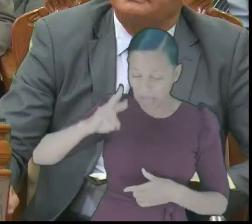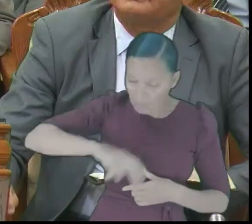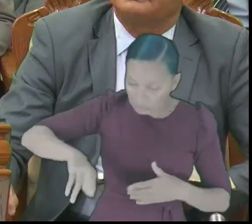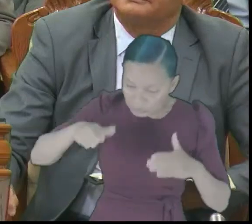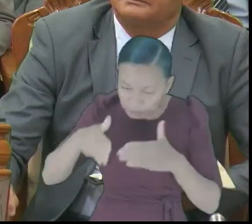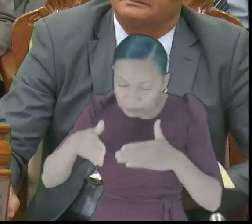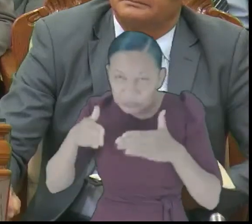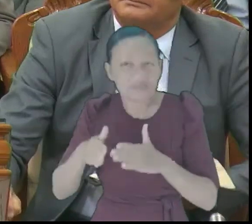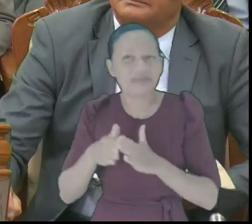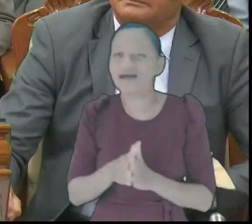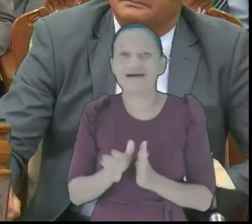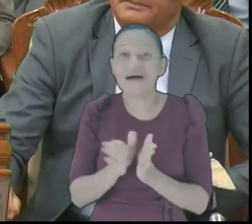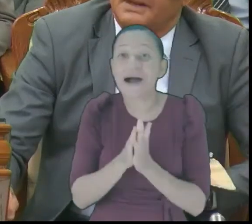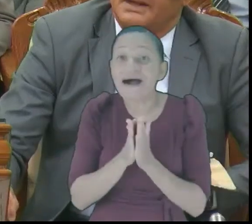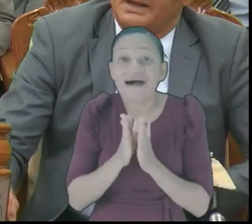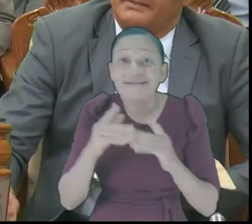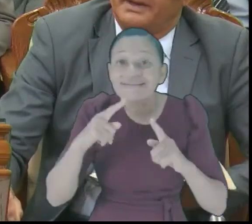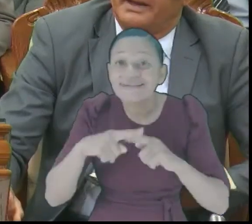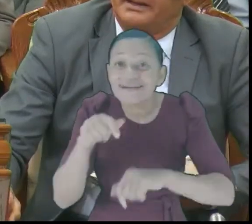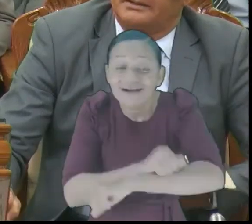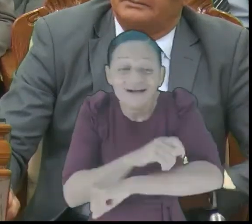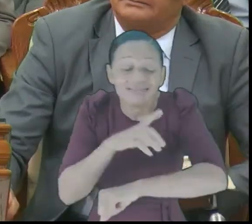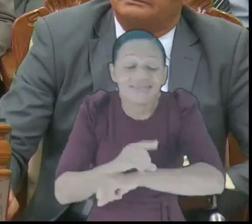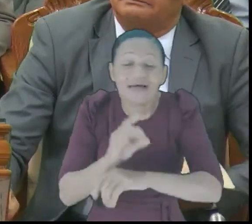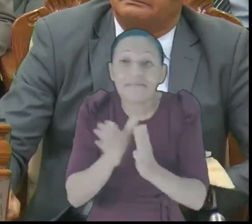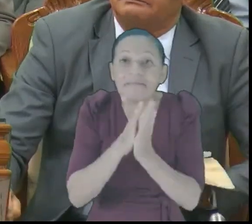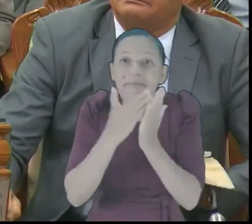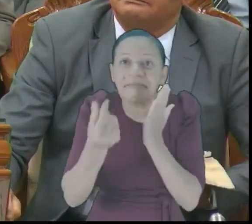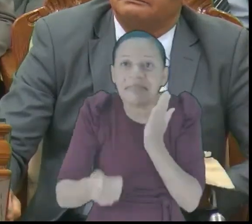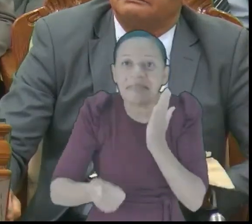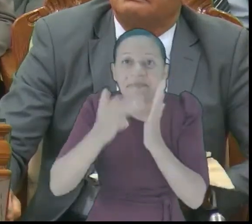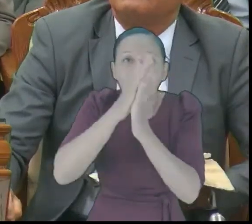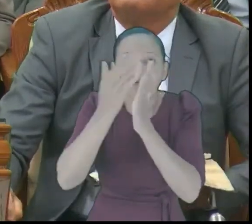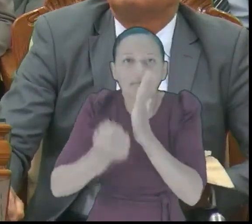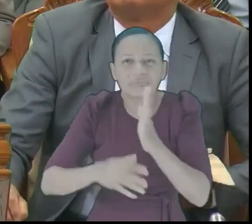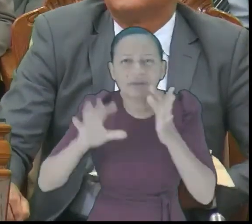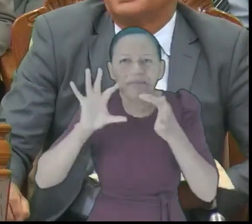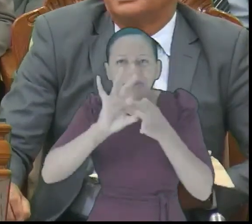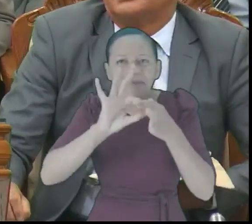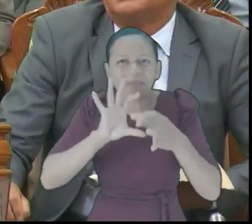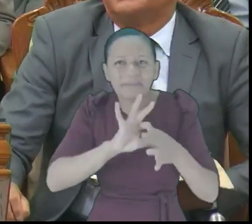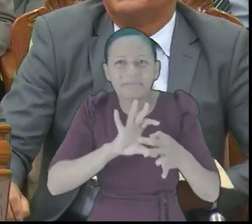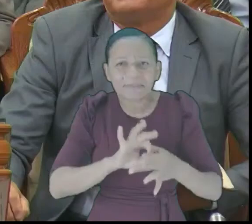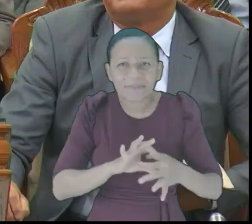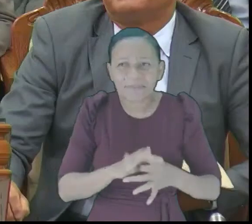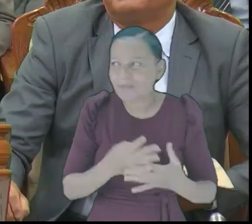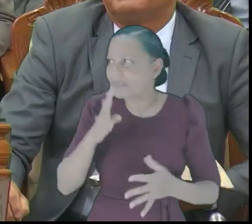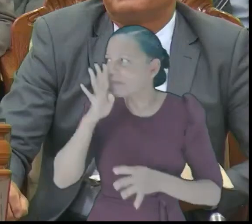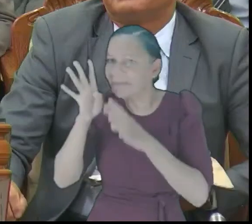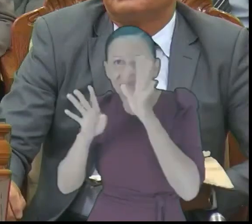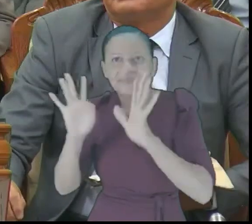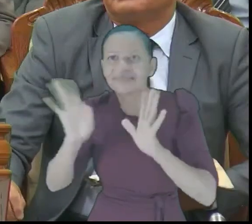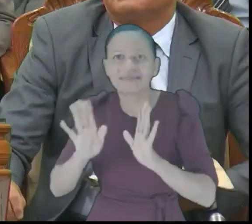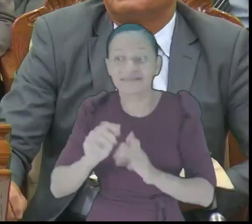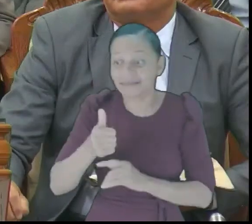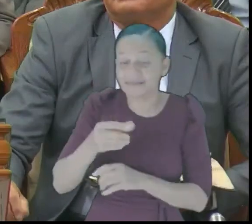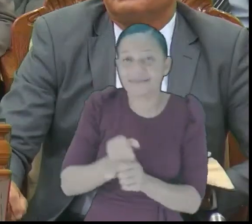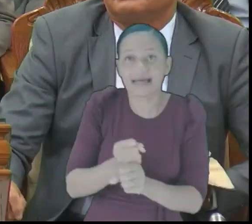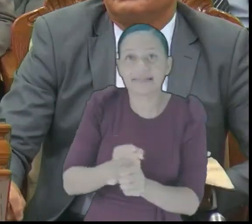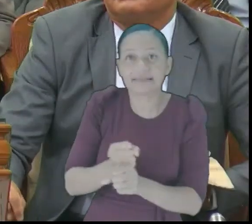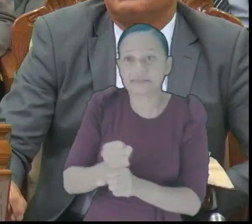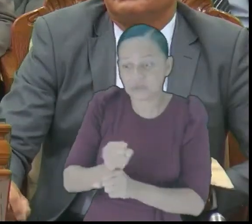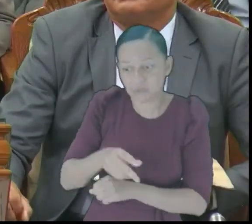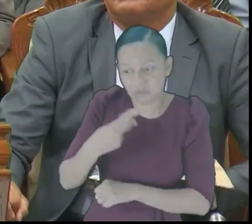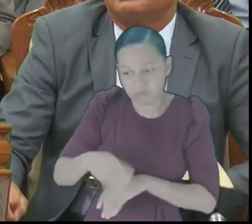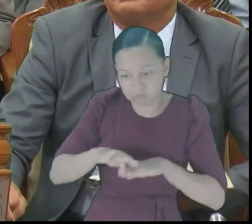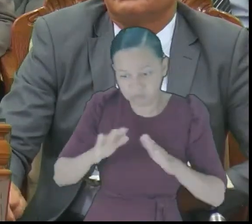é cheia de Bíblia. Eu estou ensinando alguma coisa fora da Bíblia aqui? Eu estou com quase 10 anos aqui neste altar